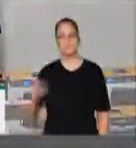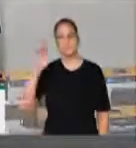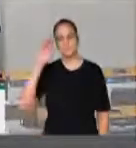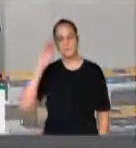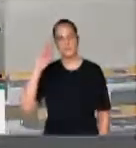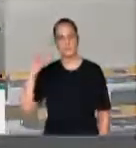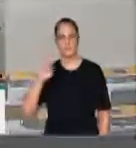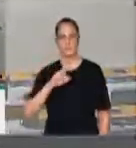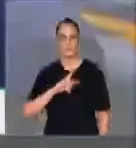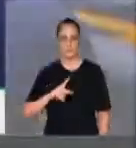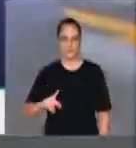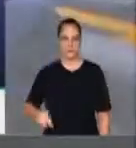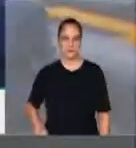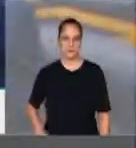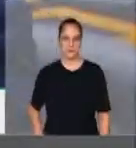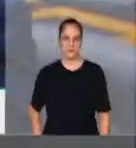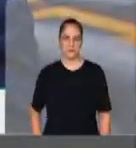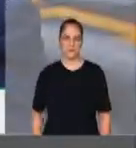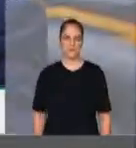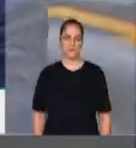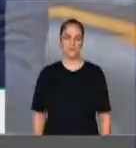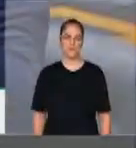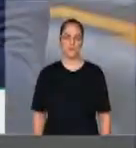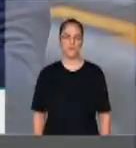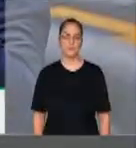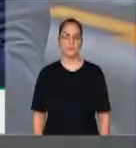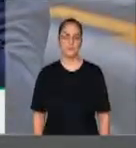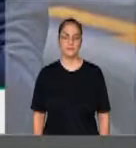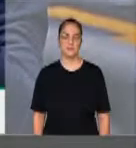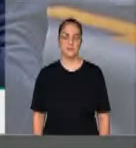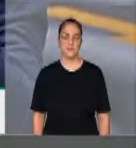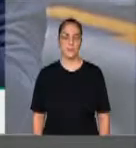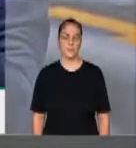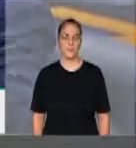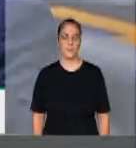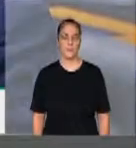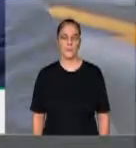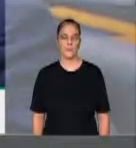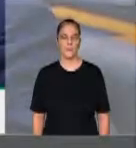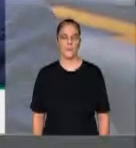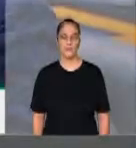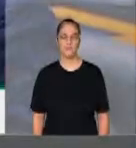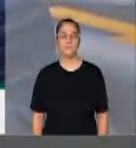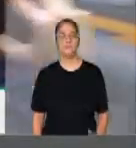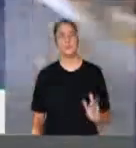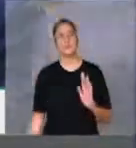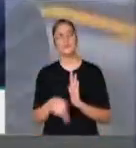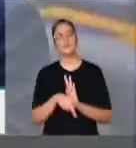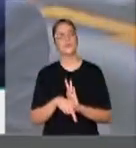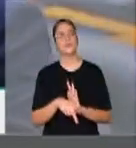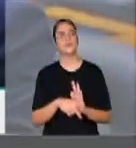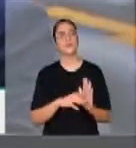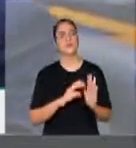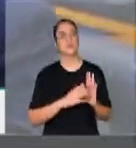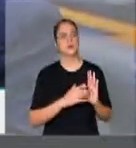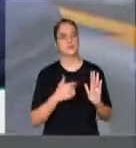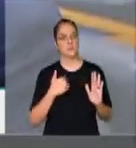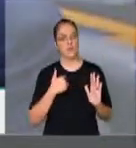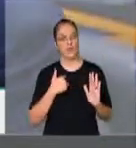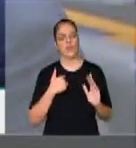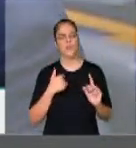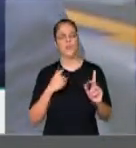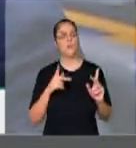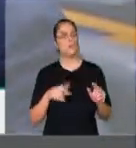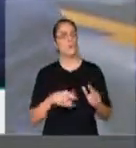Senhor presidente, eu faço parte do partido do governador do Rio de Janeiro, Wilson